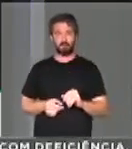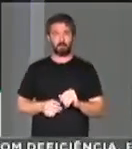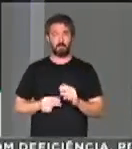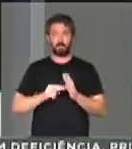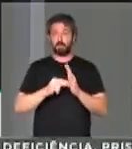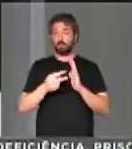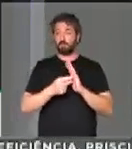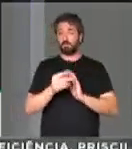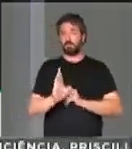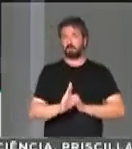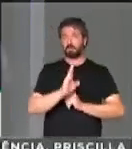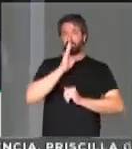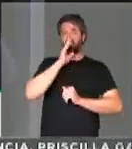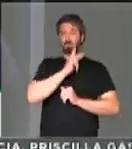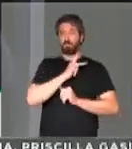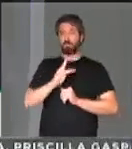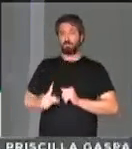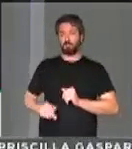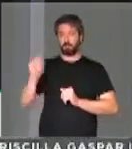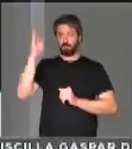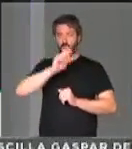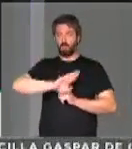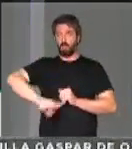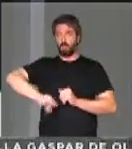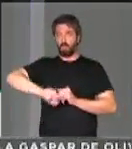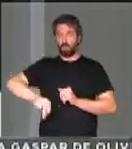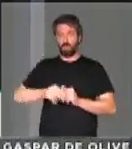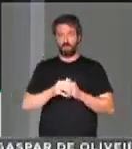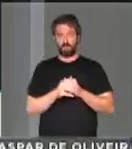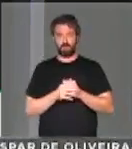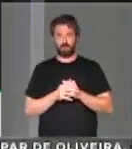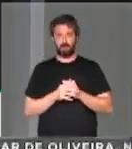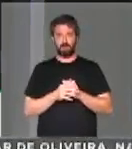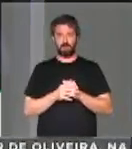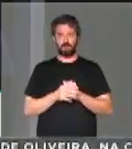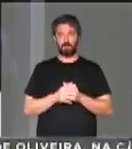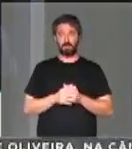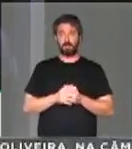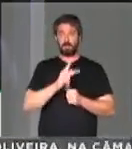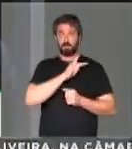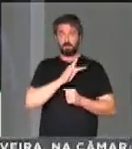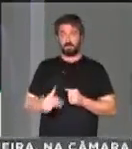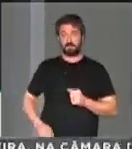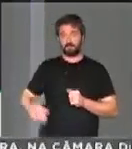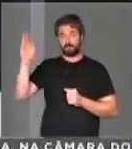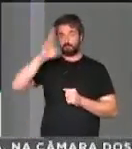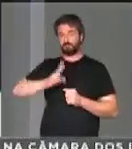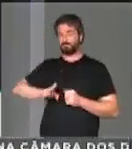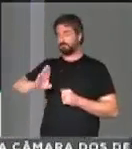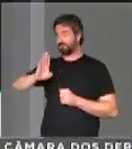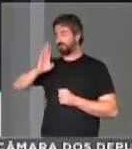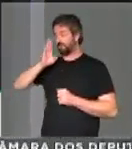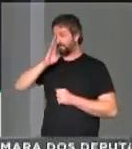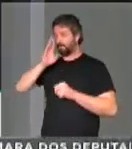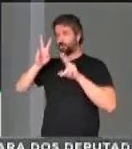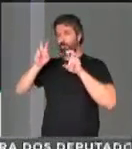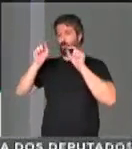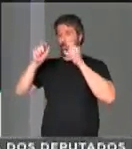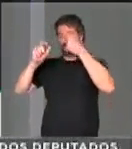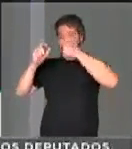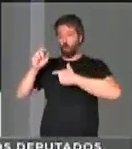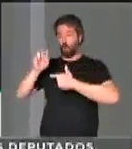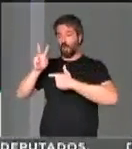se trata do silêncio do presidente da República. O silêncio do presidente da República sobre essas